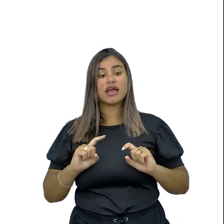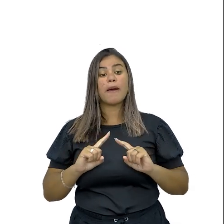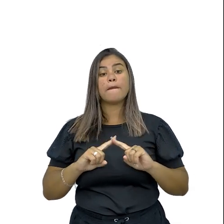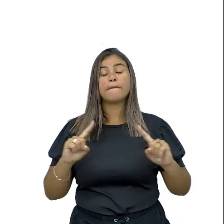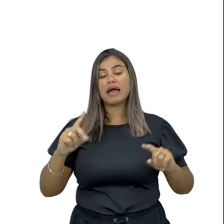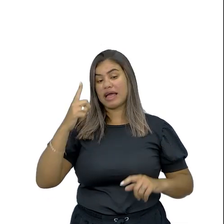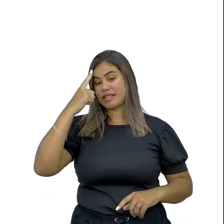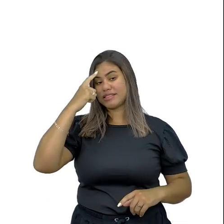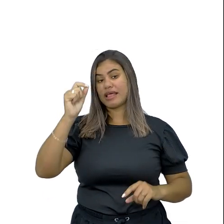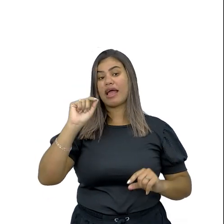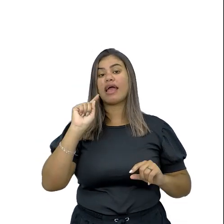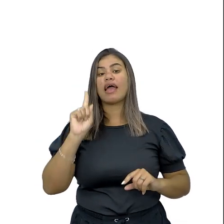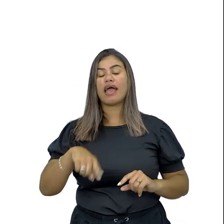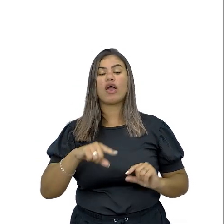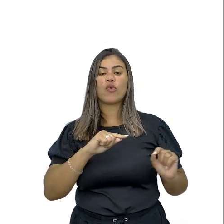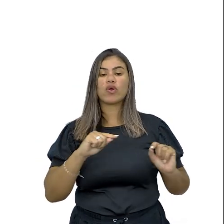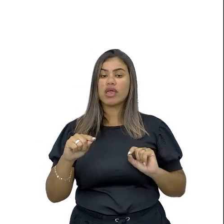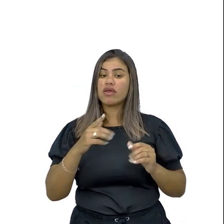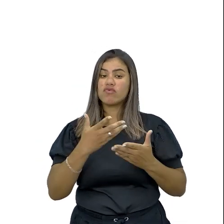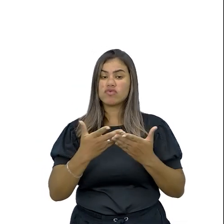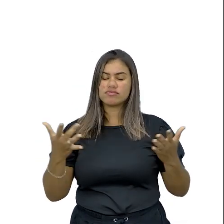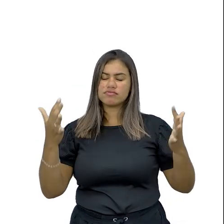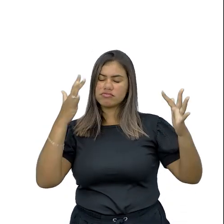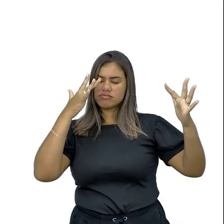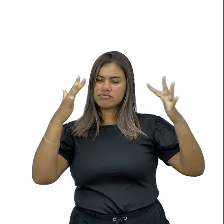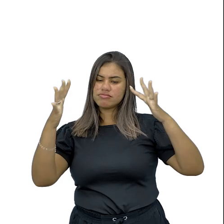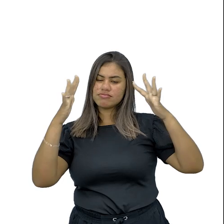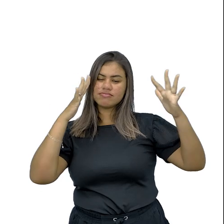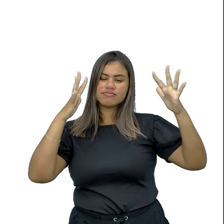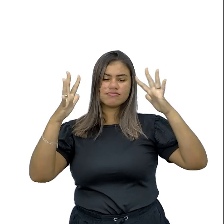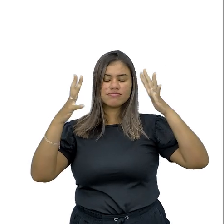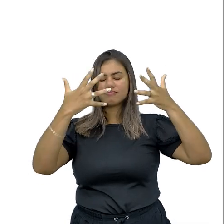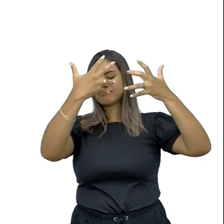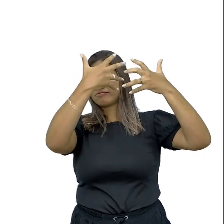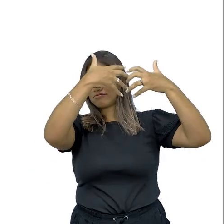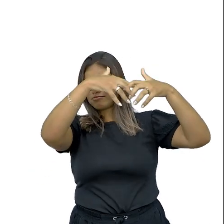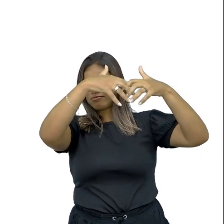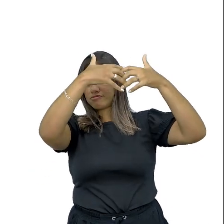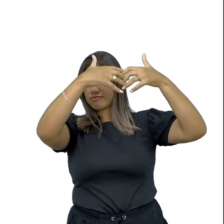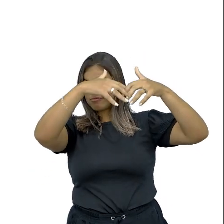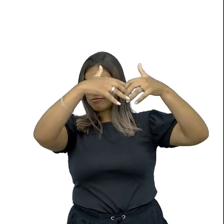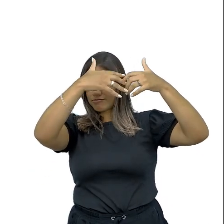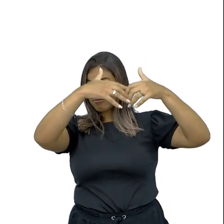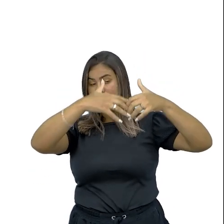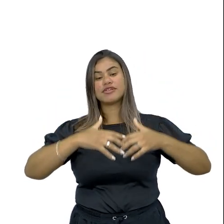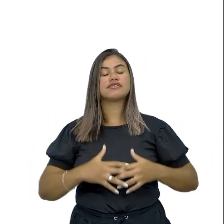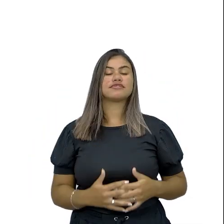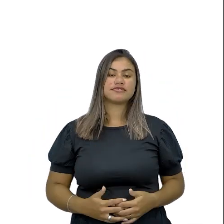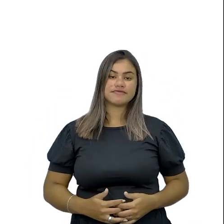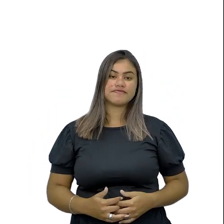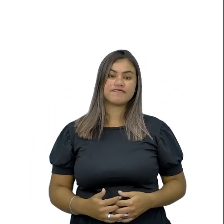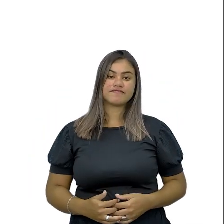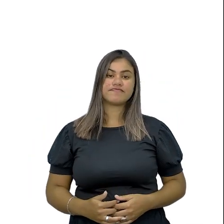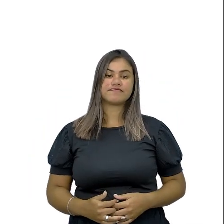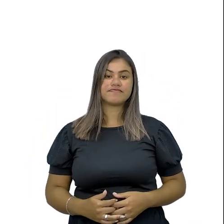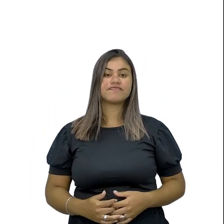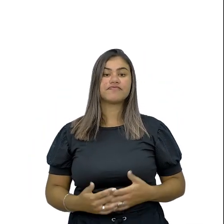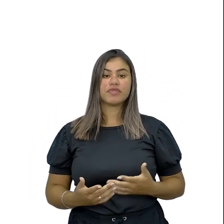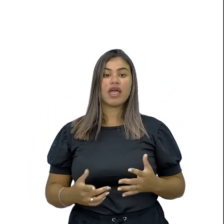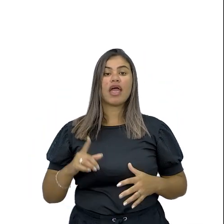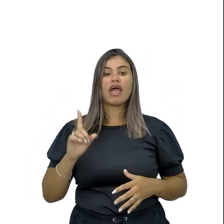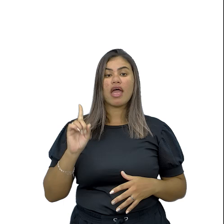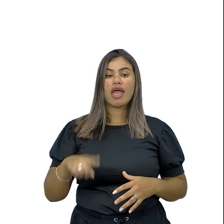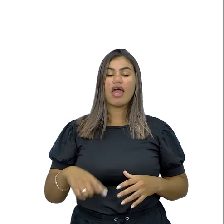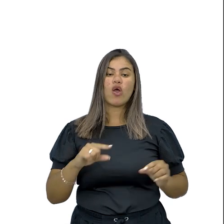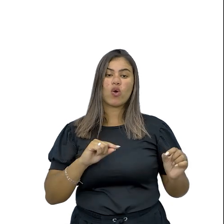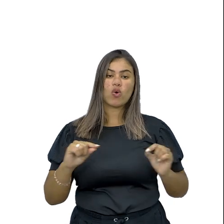propor uma reflexão a partir delas, né? A partir do que elas nos traz, aquilo que elas provocam